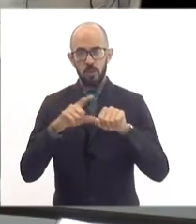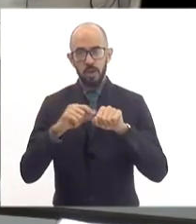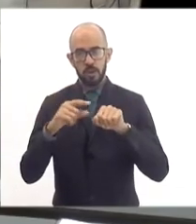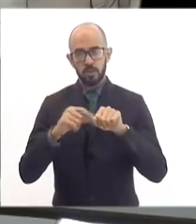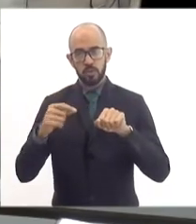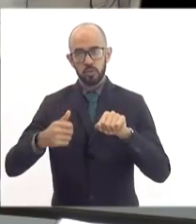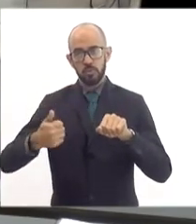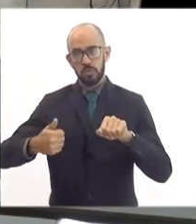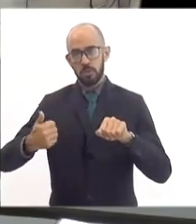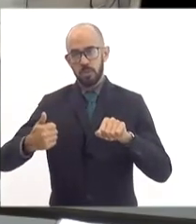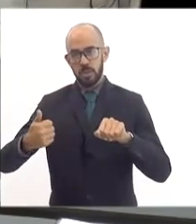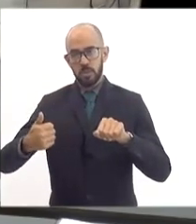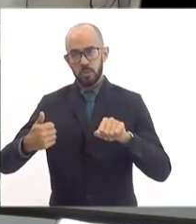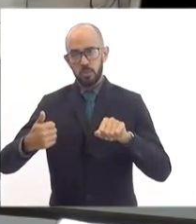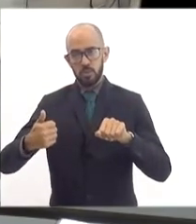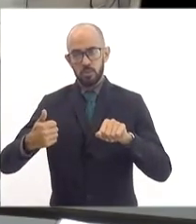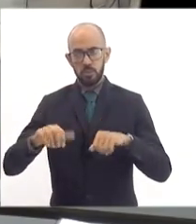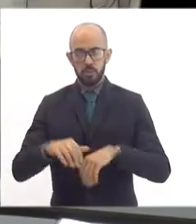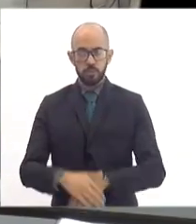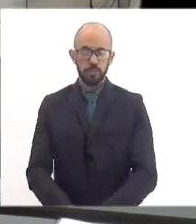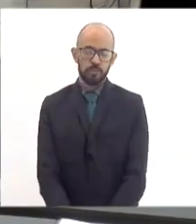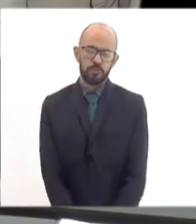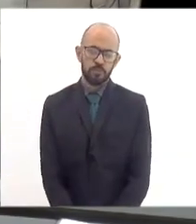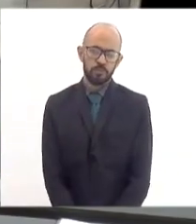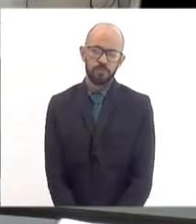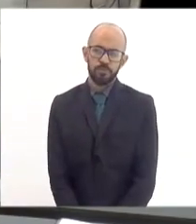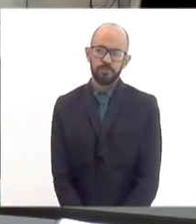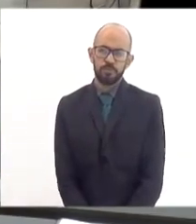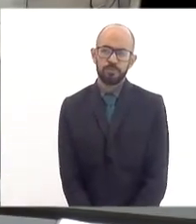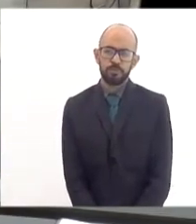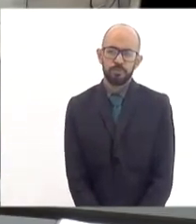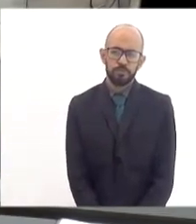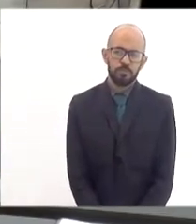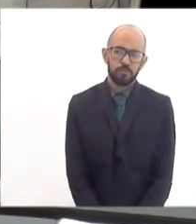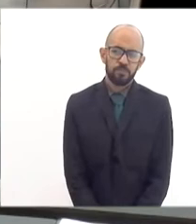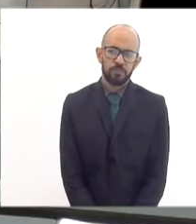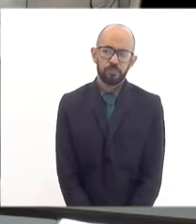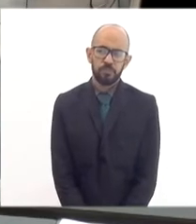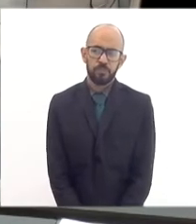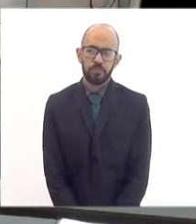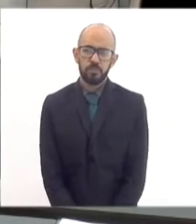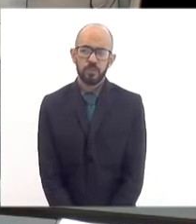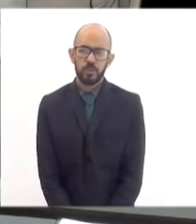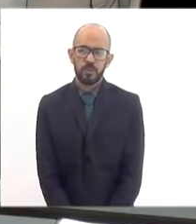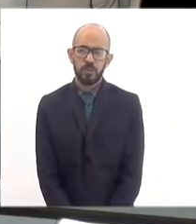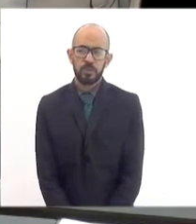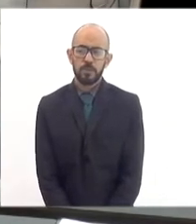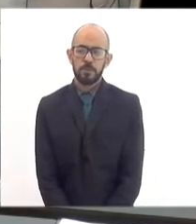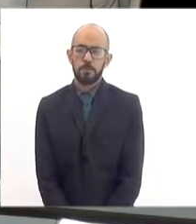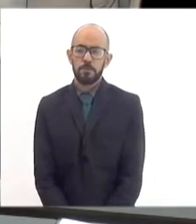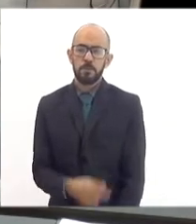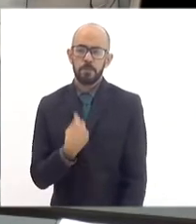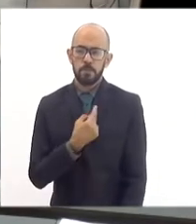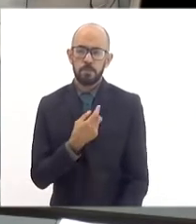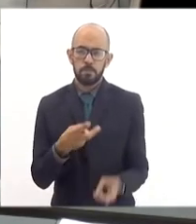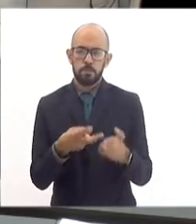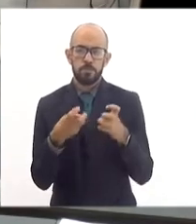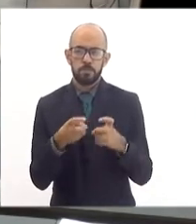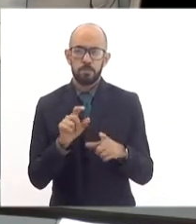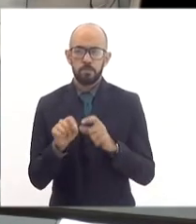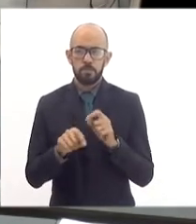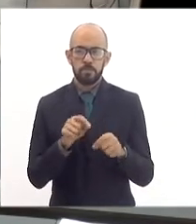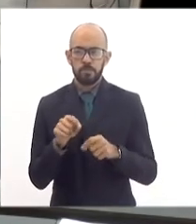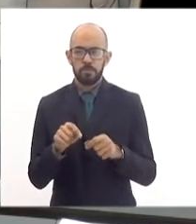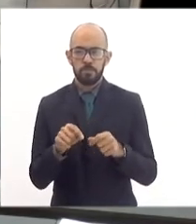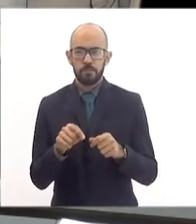deste artigo, no parágrafo 1º deste artigo. E o que a gente tem é que elas devam